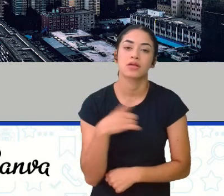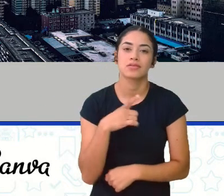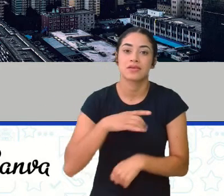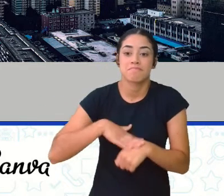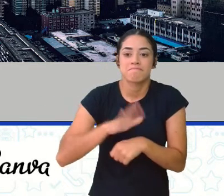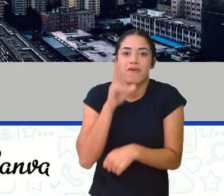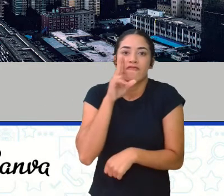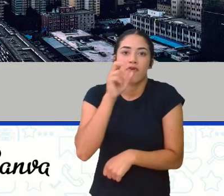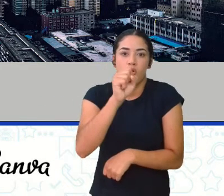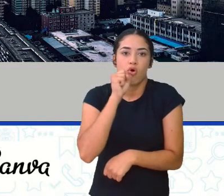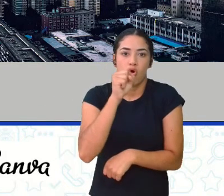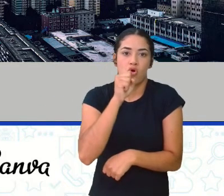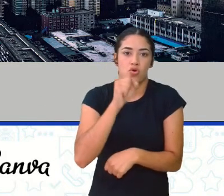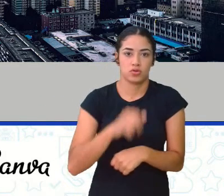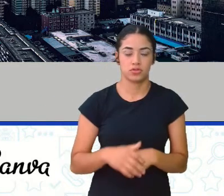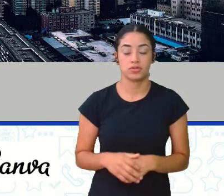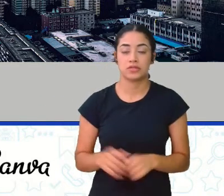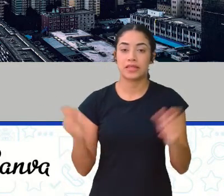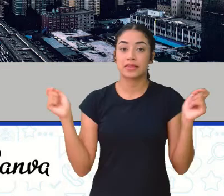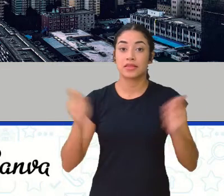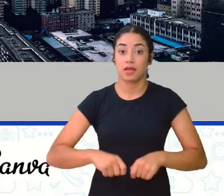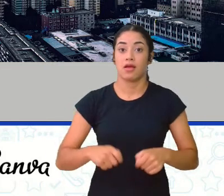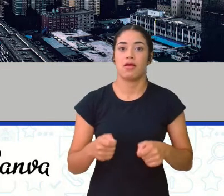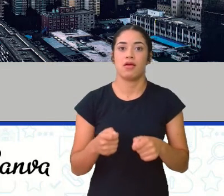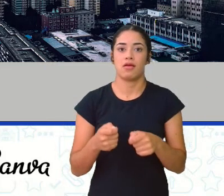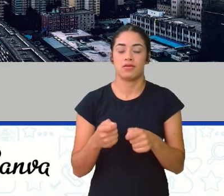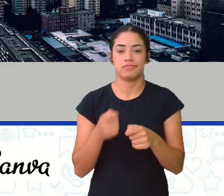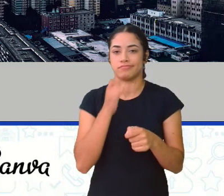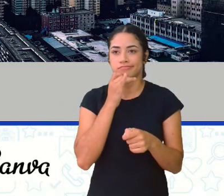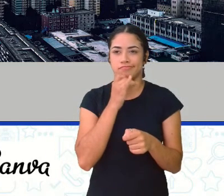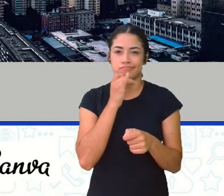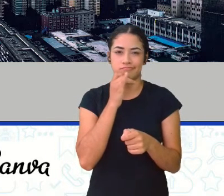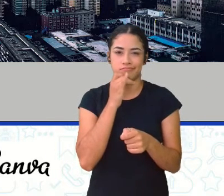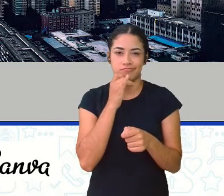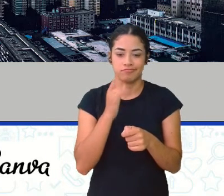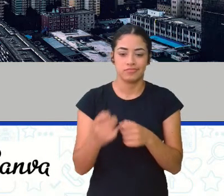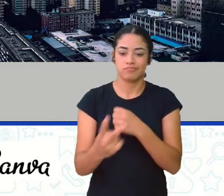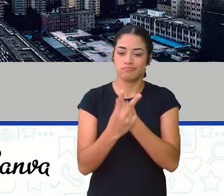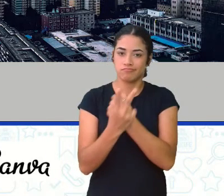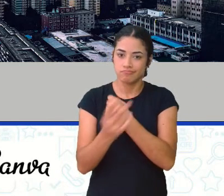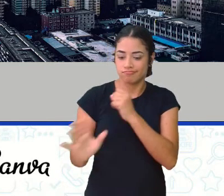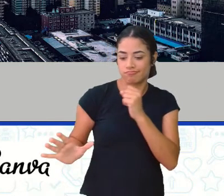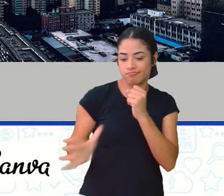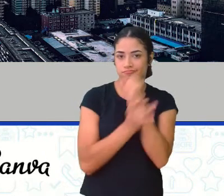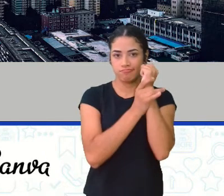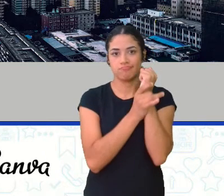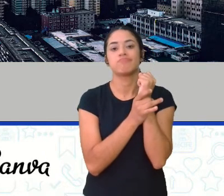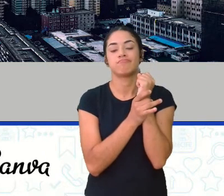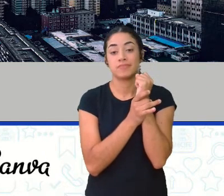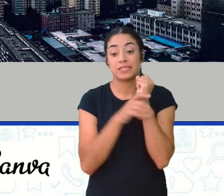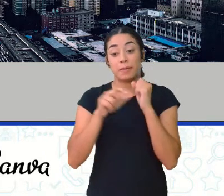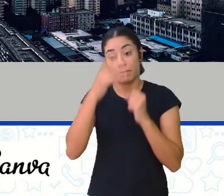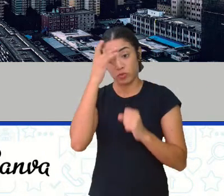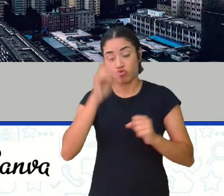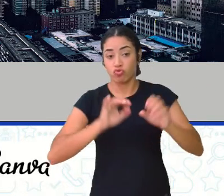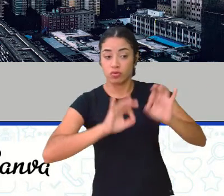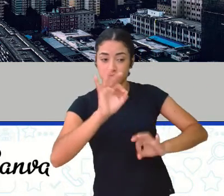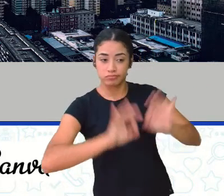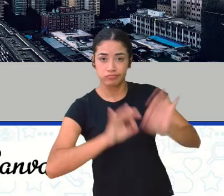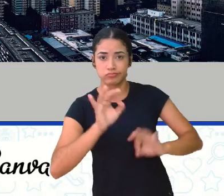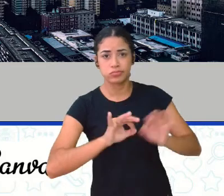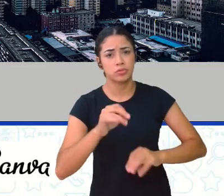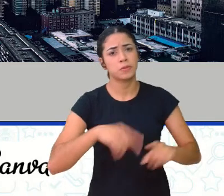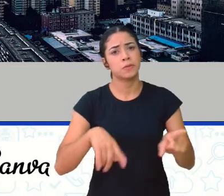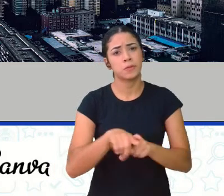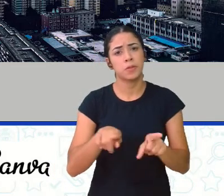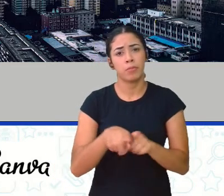mais potente, que vai ter condições de passar aí, né, maior segurança para quem está manuseando e maior